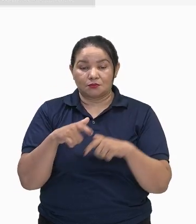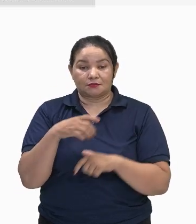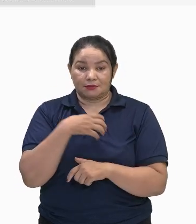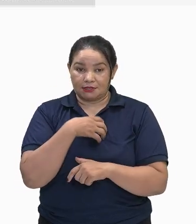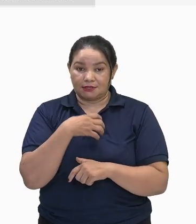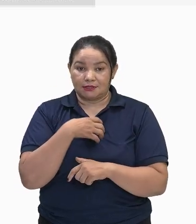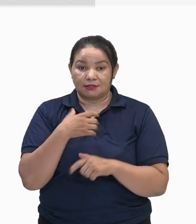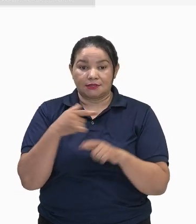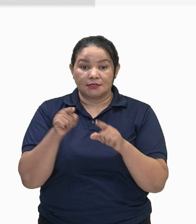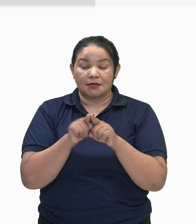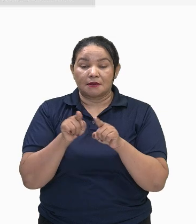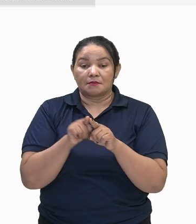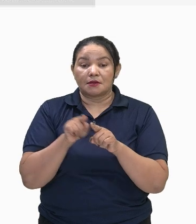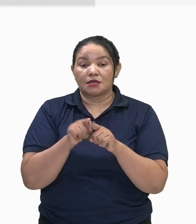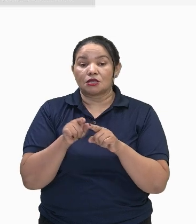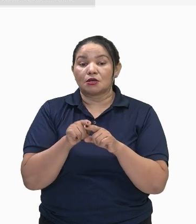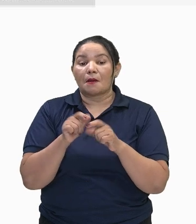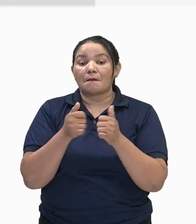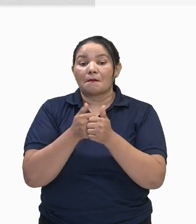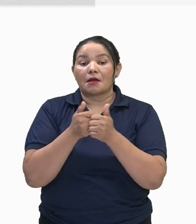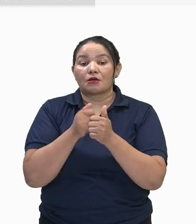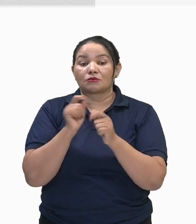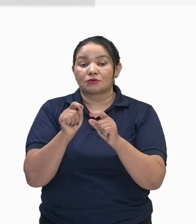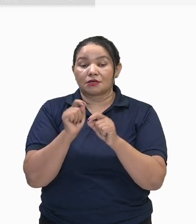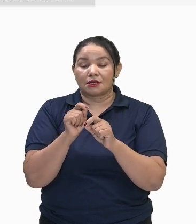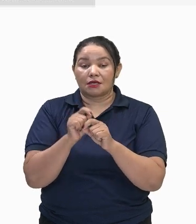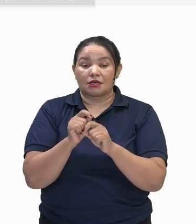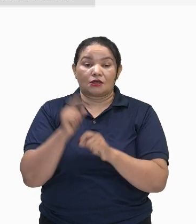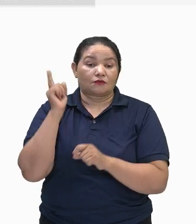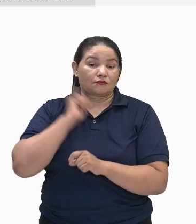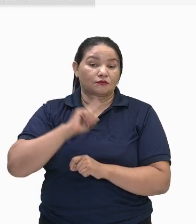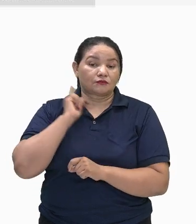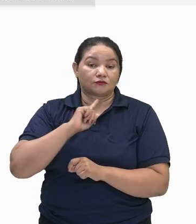de perto pelo Rio Grande do Norte.